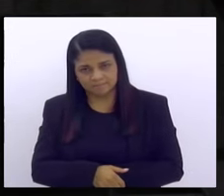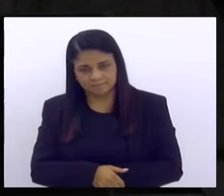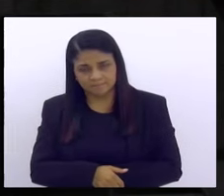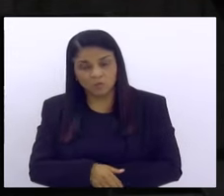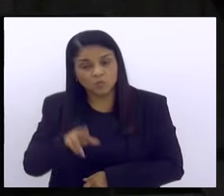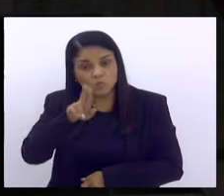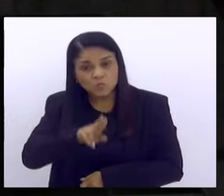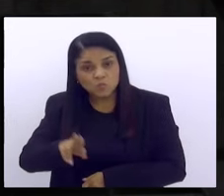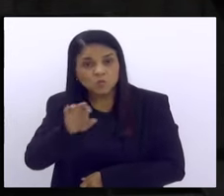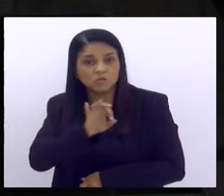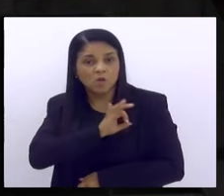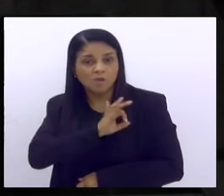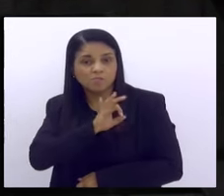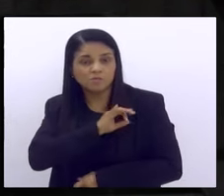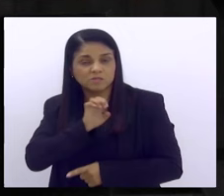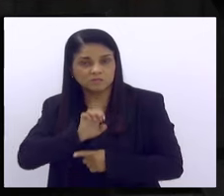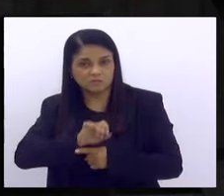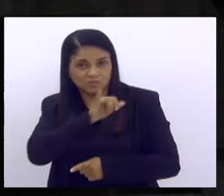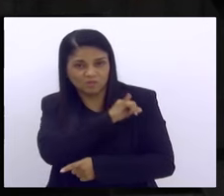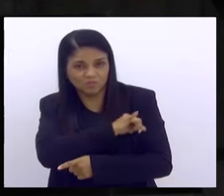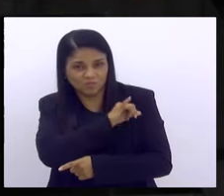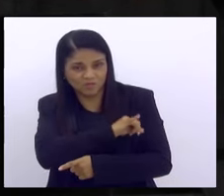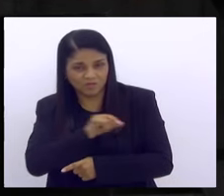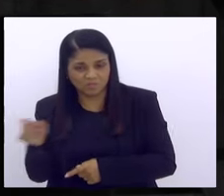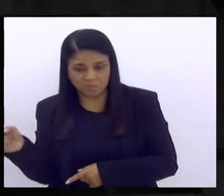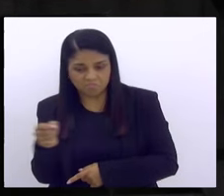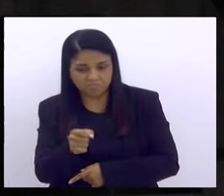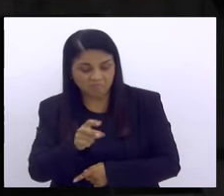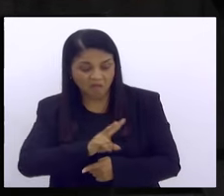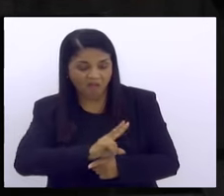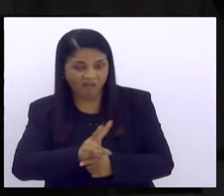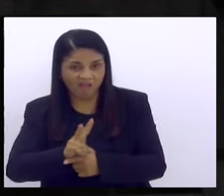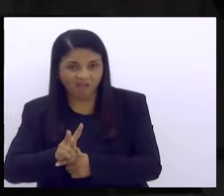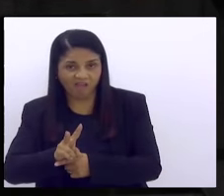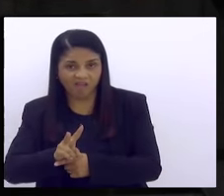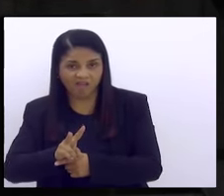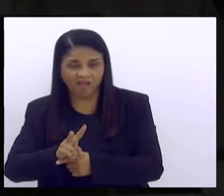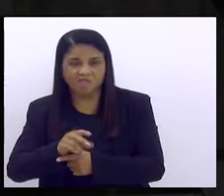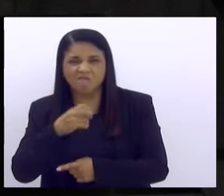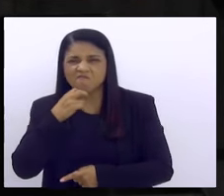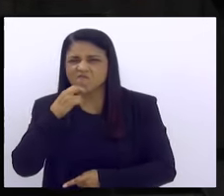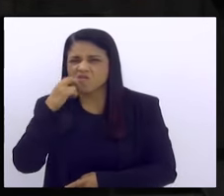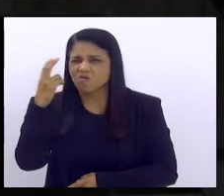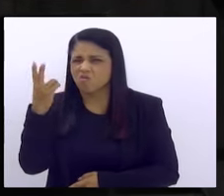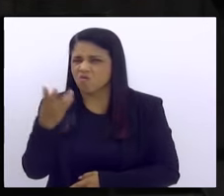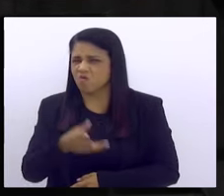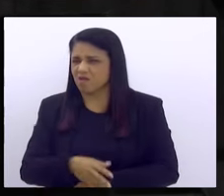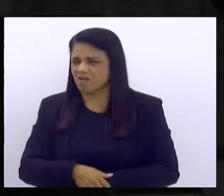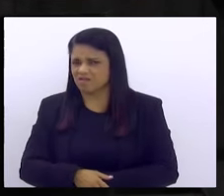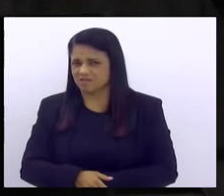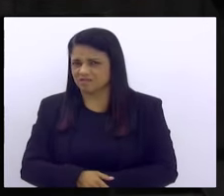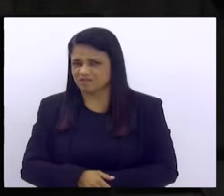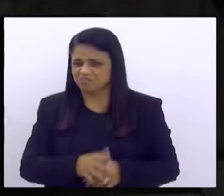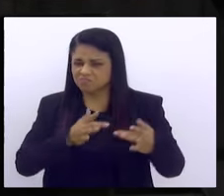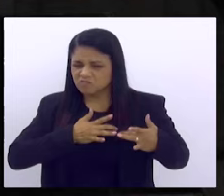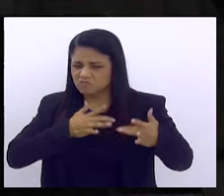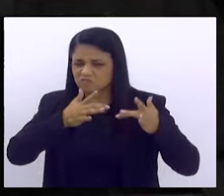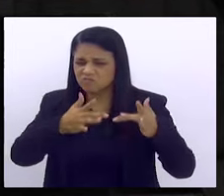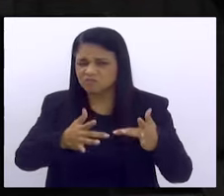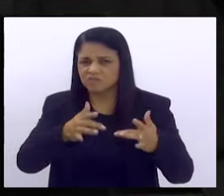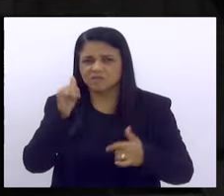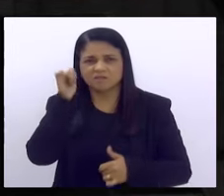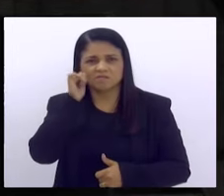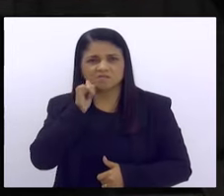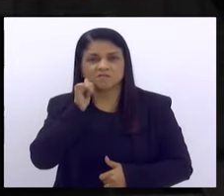Usam os policiais do Rio de Janeiro para isso. É uma vergonha. Toda a minha solidariedade